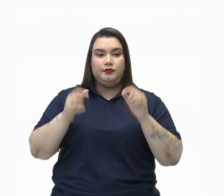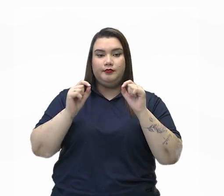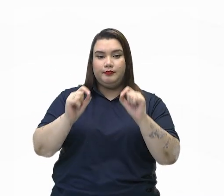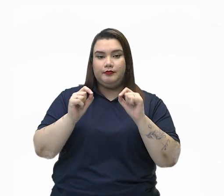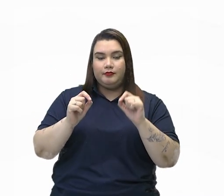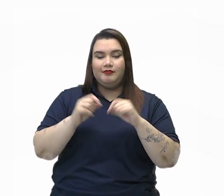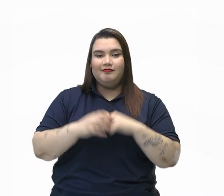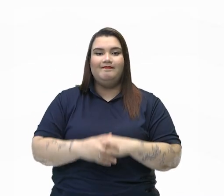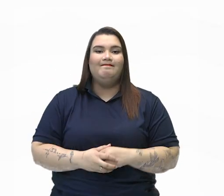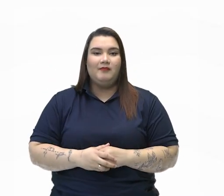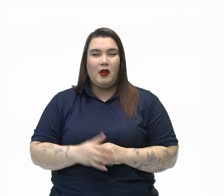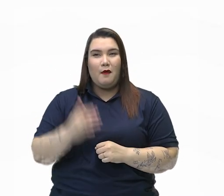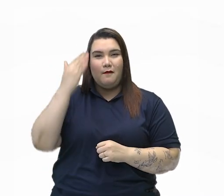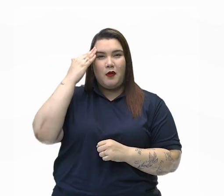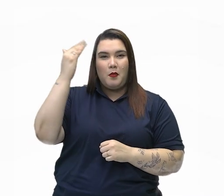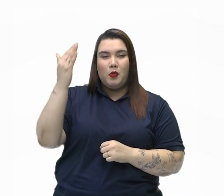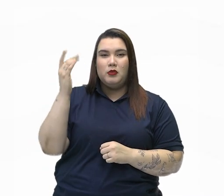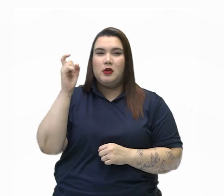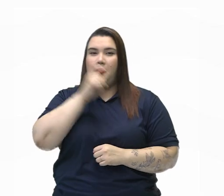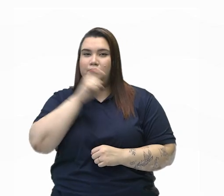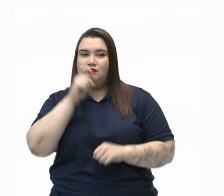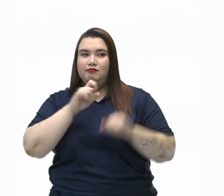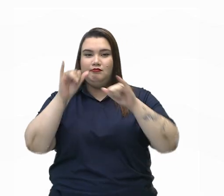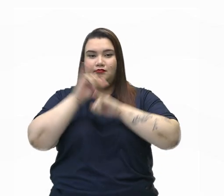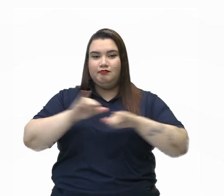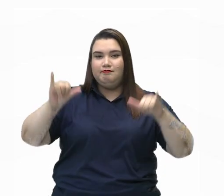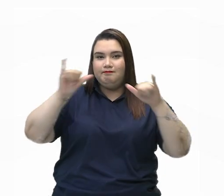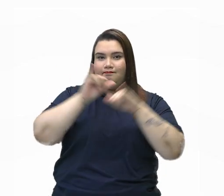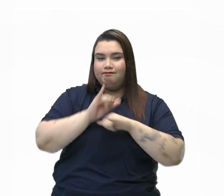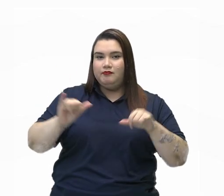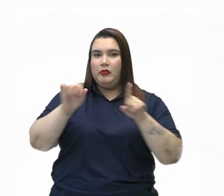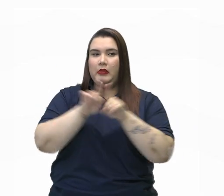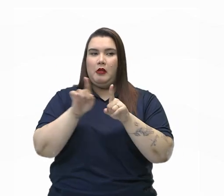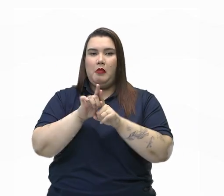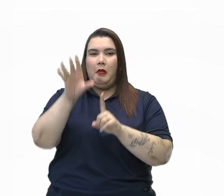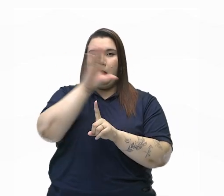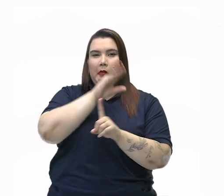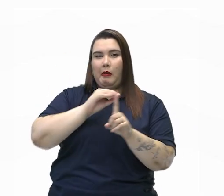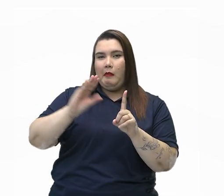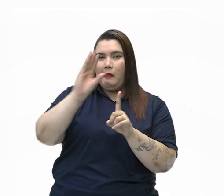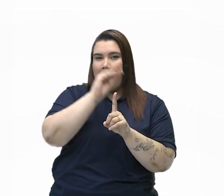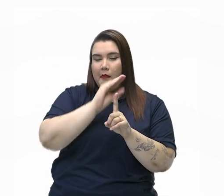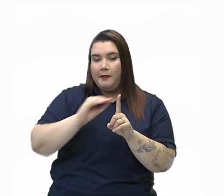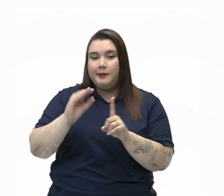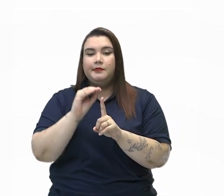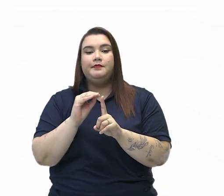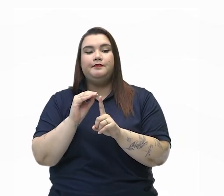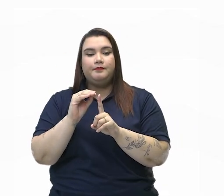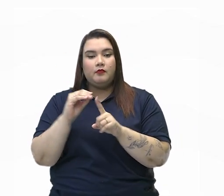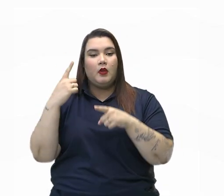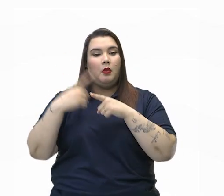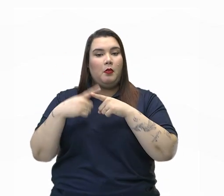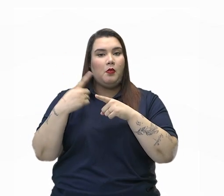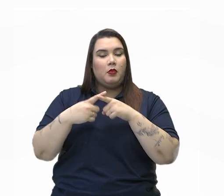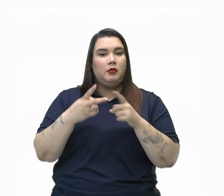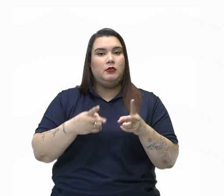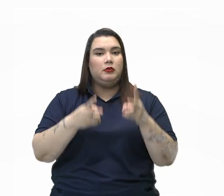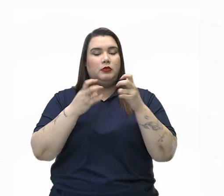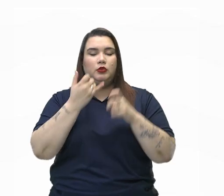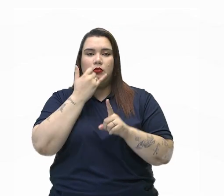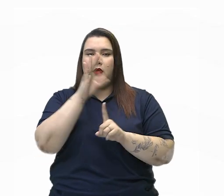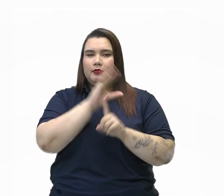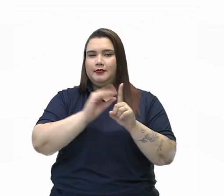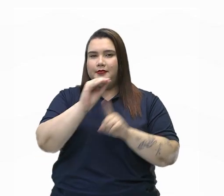A famosa fake news e manipulação nesse meio. Sim, porque vamos